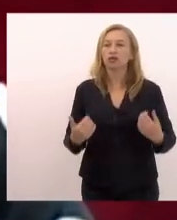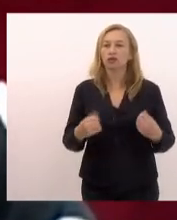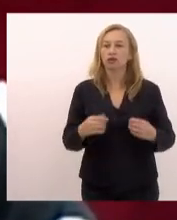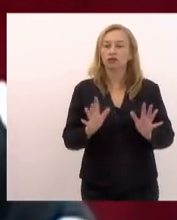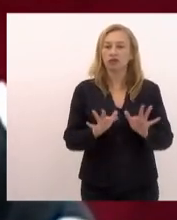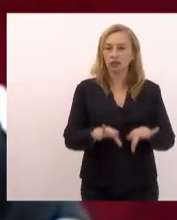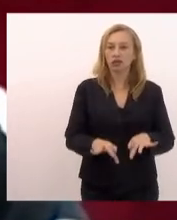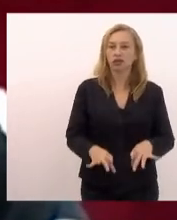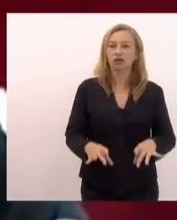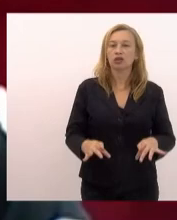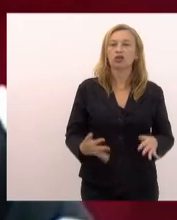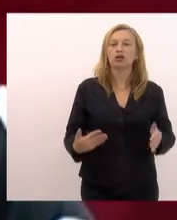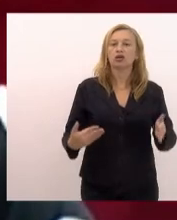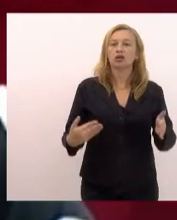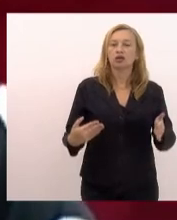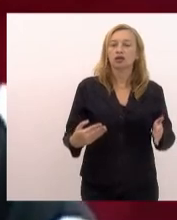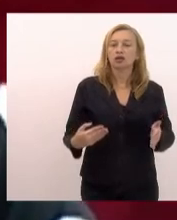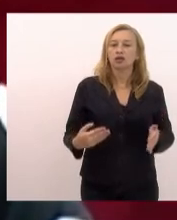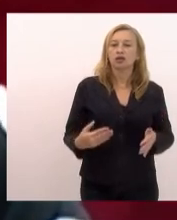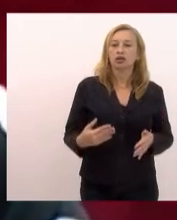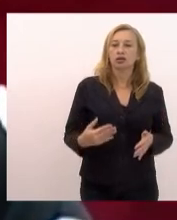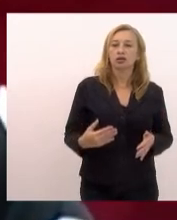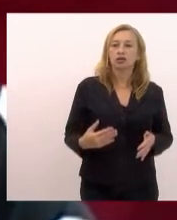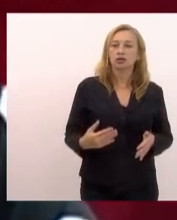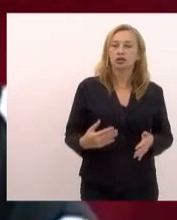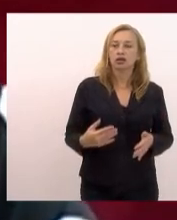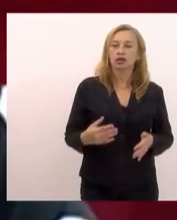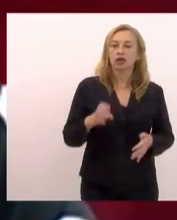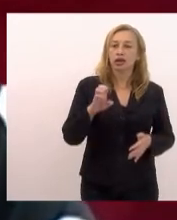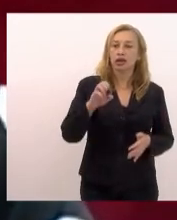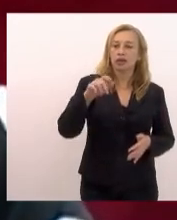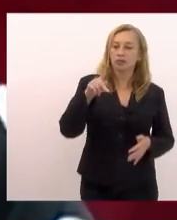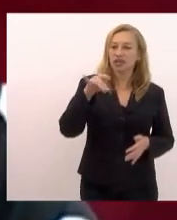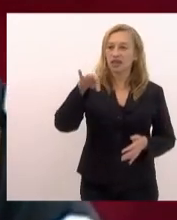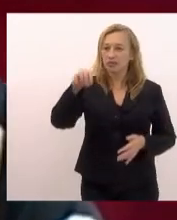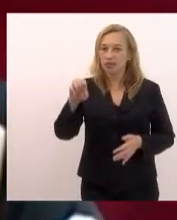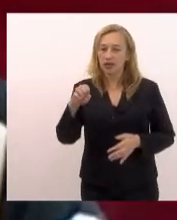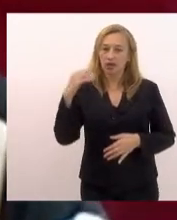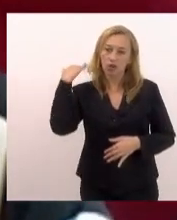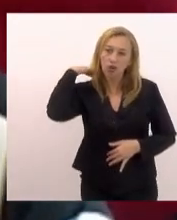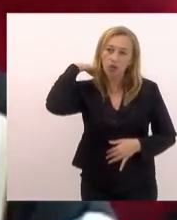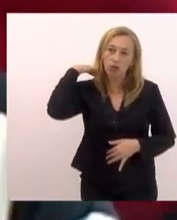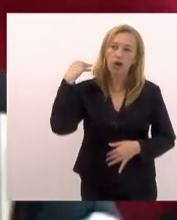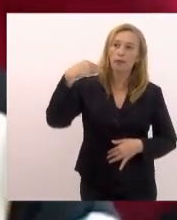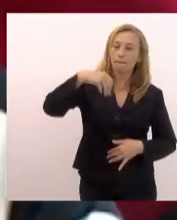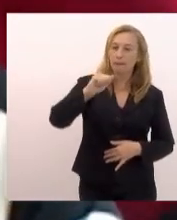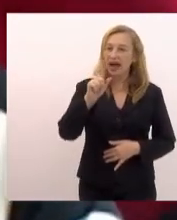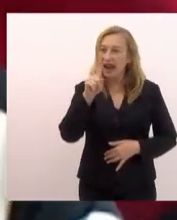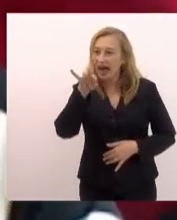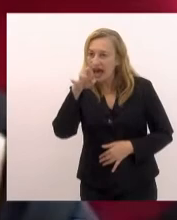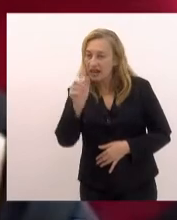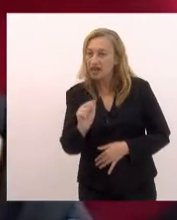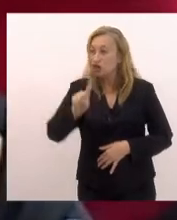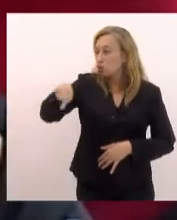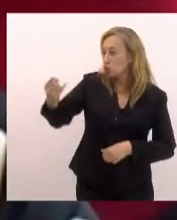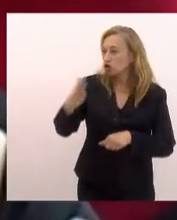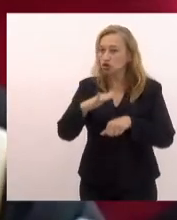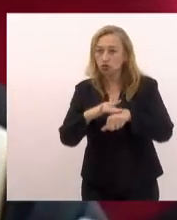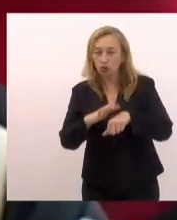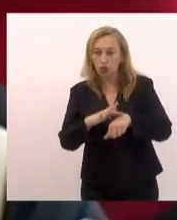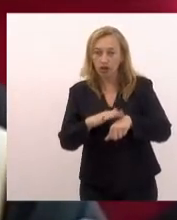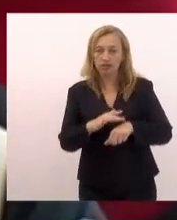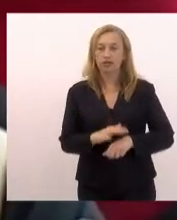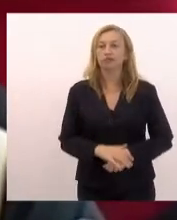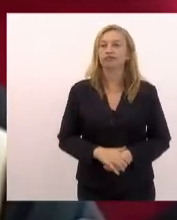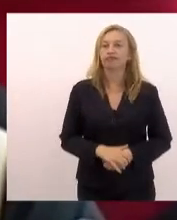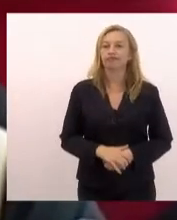até 2030 com as epidemias de AIDS, tuberculose, malária e outras doenças tropicais